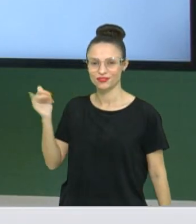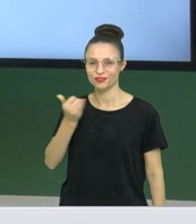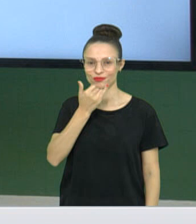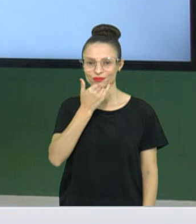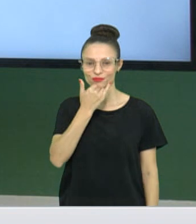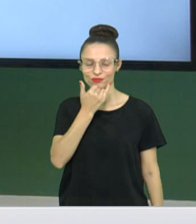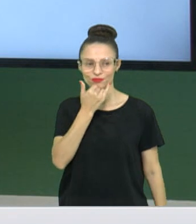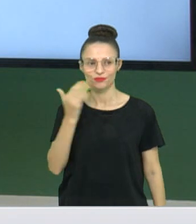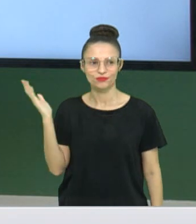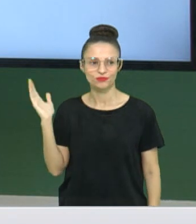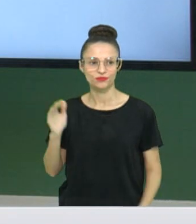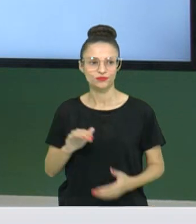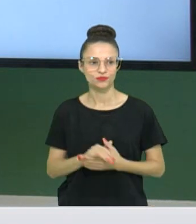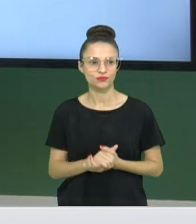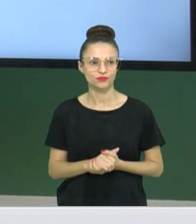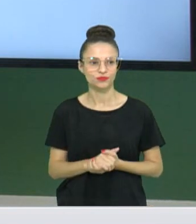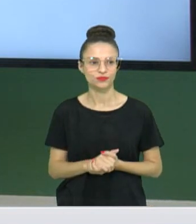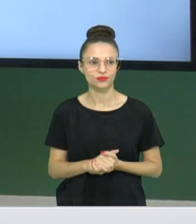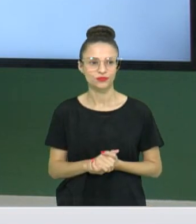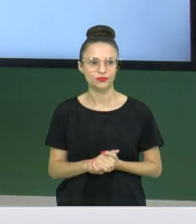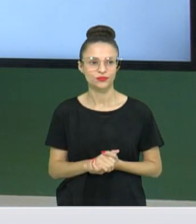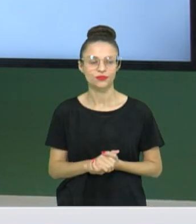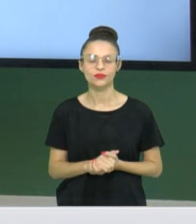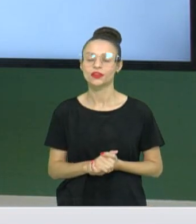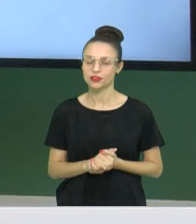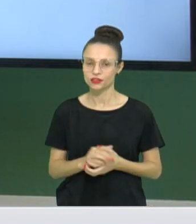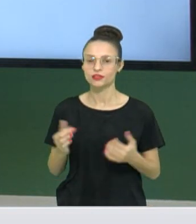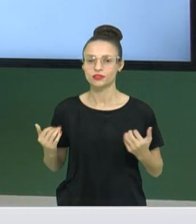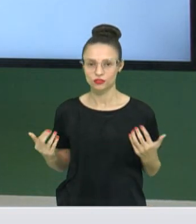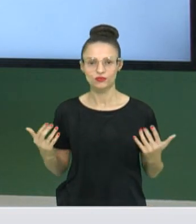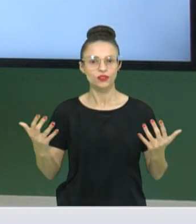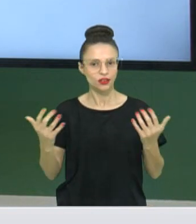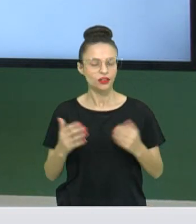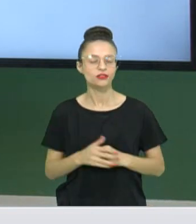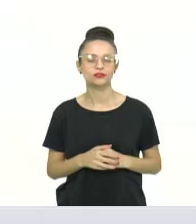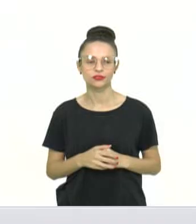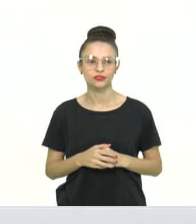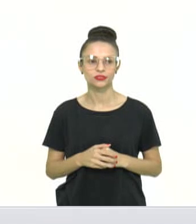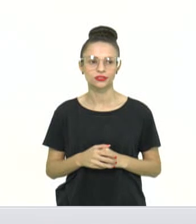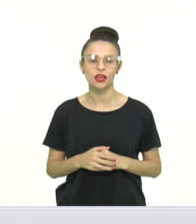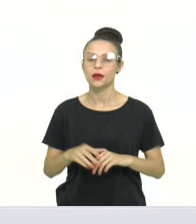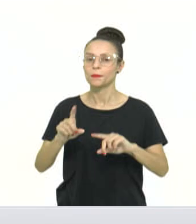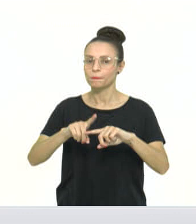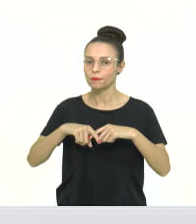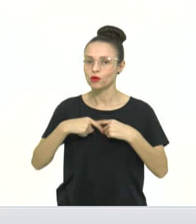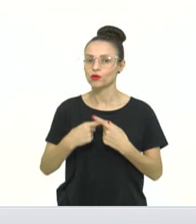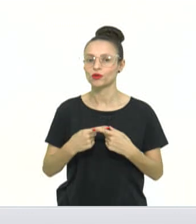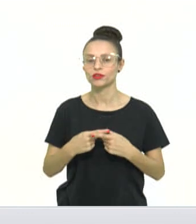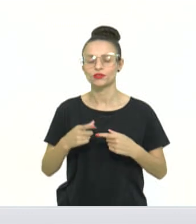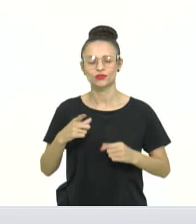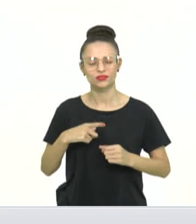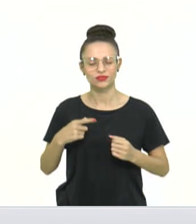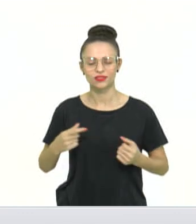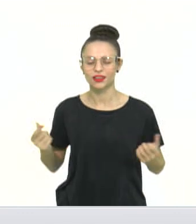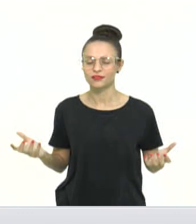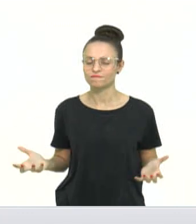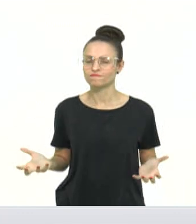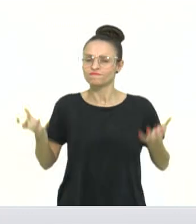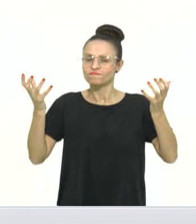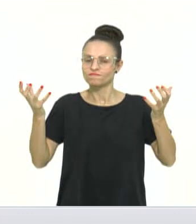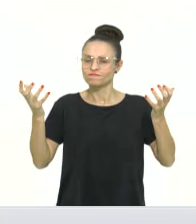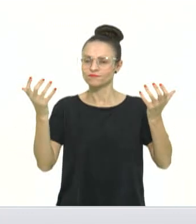pelo problema de concordância aqui. As flores e vegetações são diferentes. E por isso fazem a riqueza da